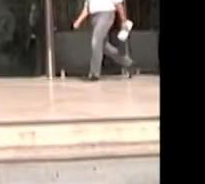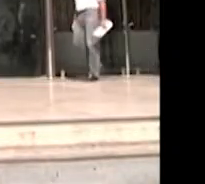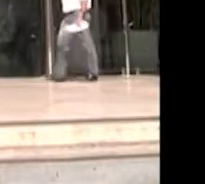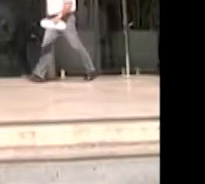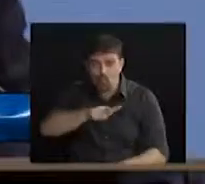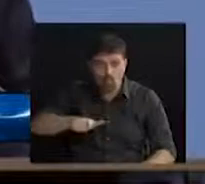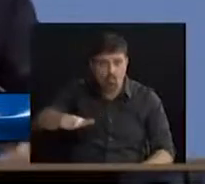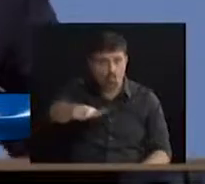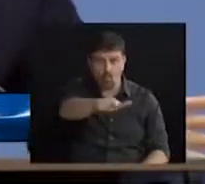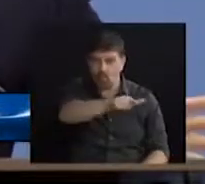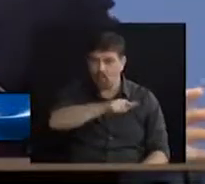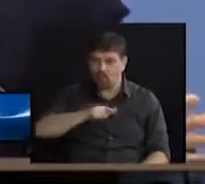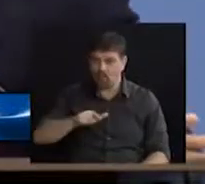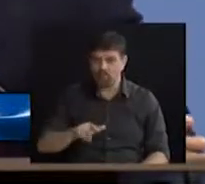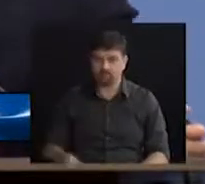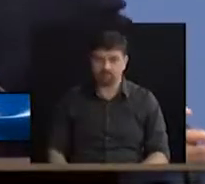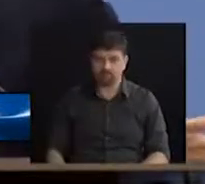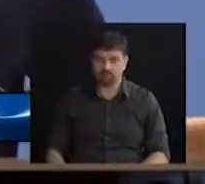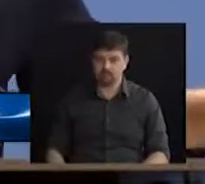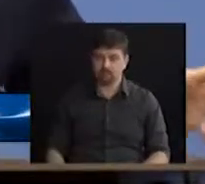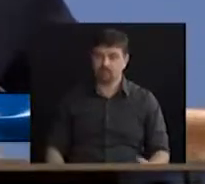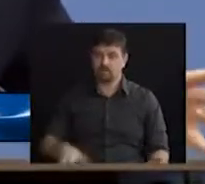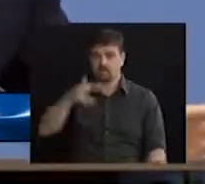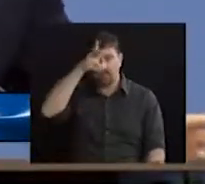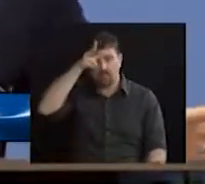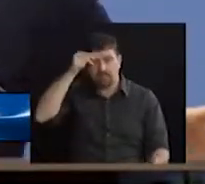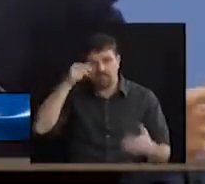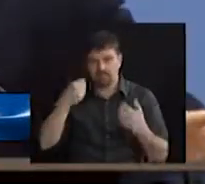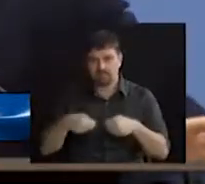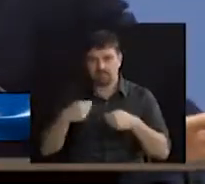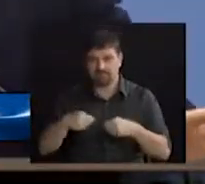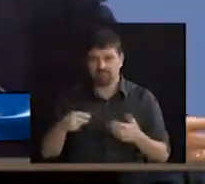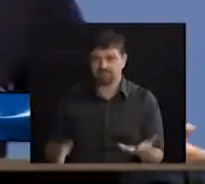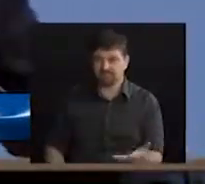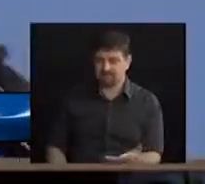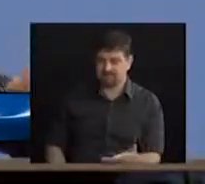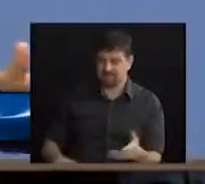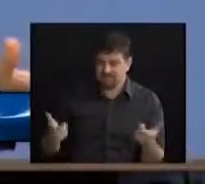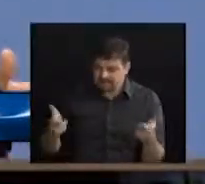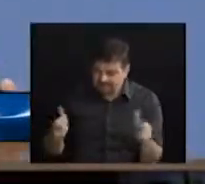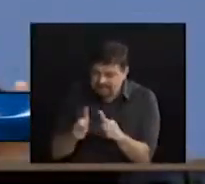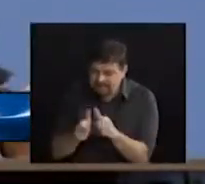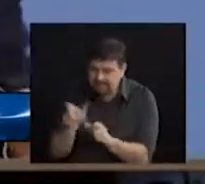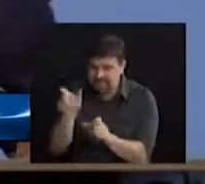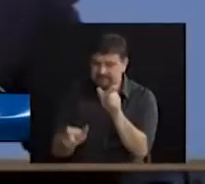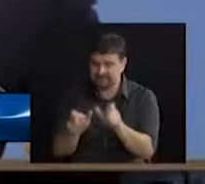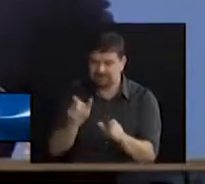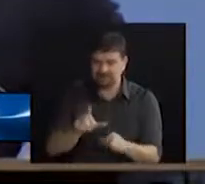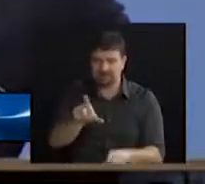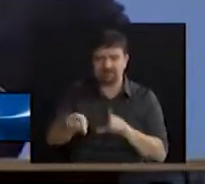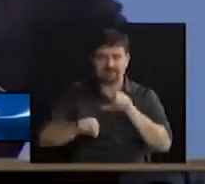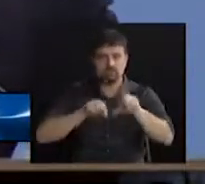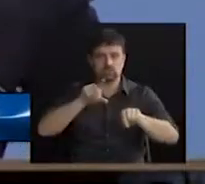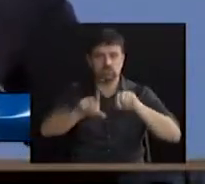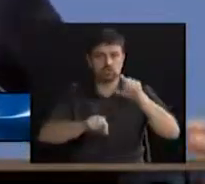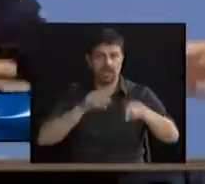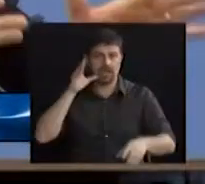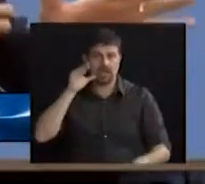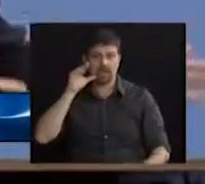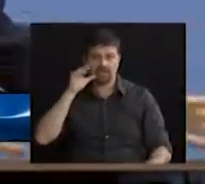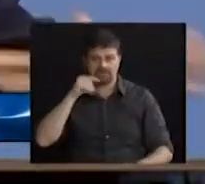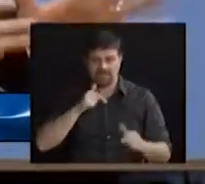no município. O senhor prefeito precisa, na verdade, enxugar os cargos de confiança. O prefeito e nós